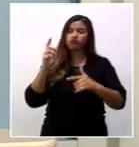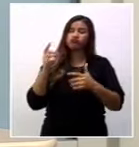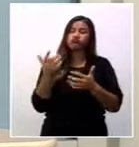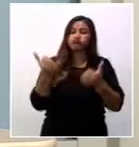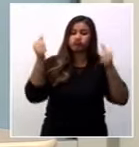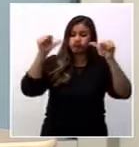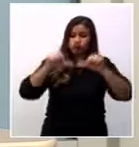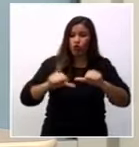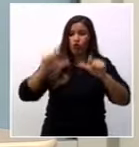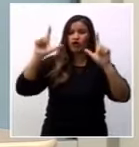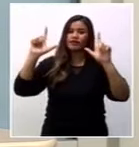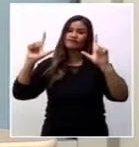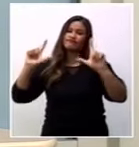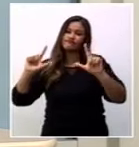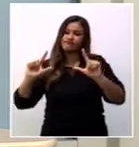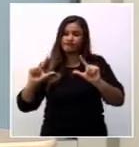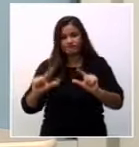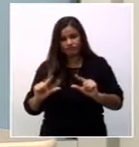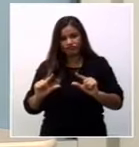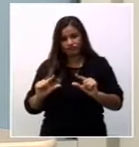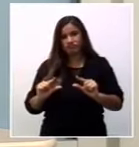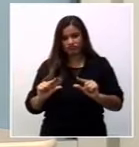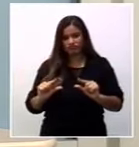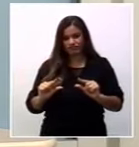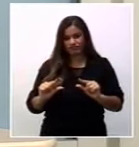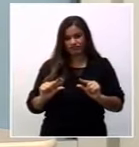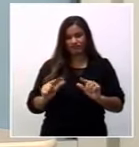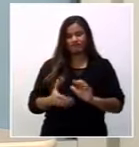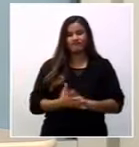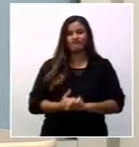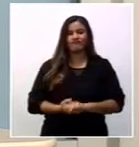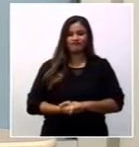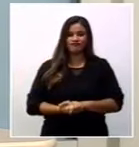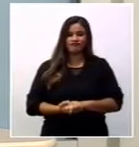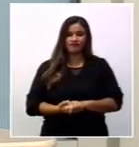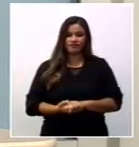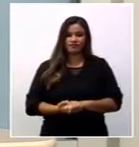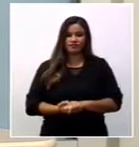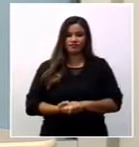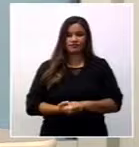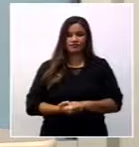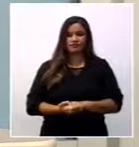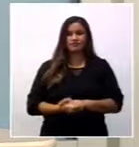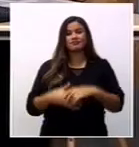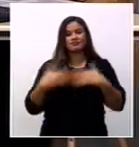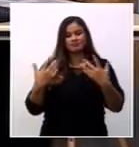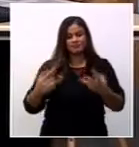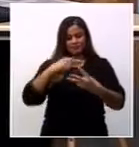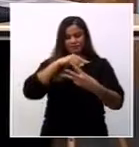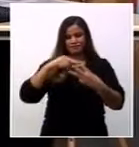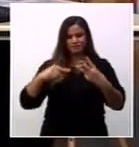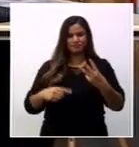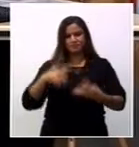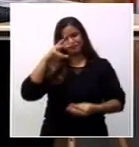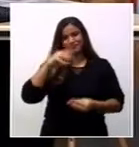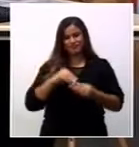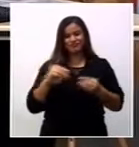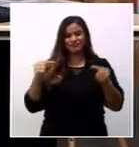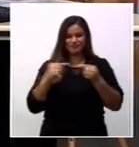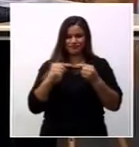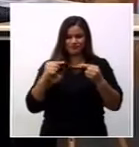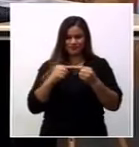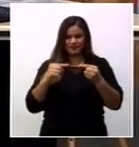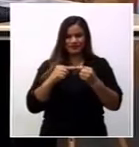riscos e, consequentemente, né, os danos, as consequências dos desastres. Então, acho que é isso, professora Milene, principalmente